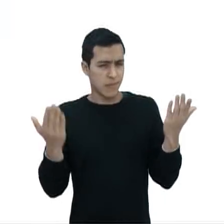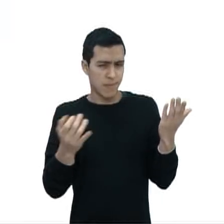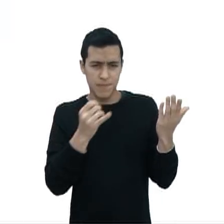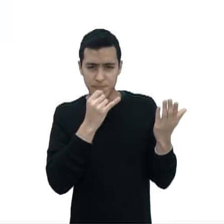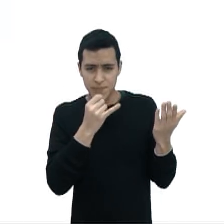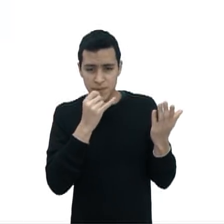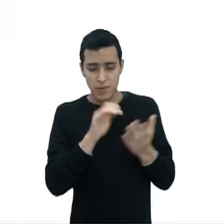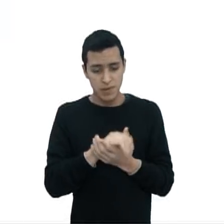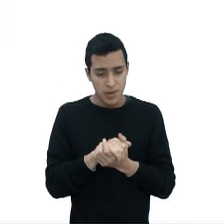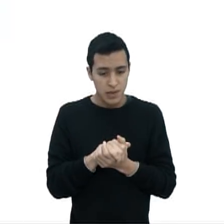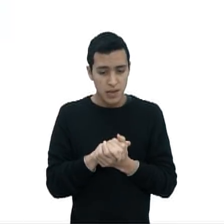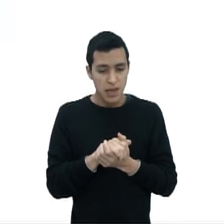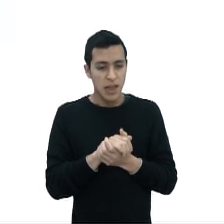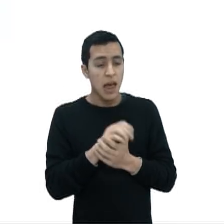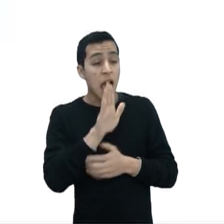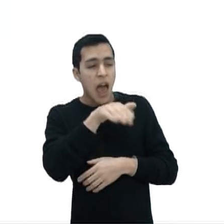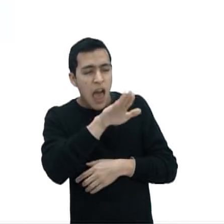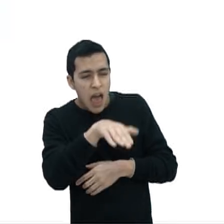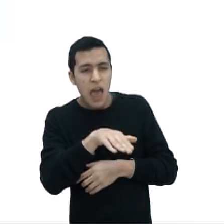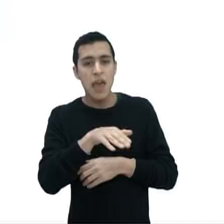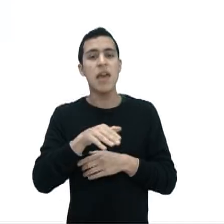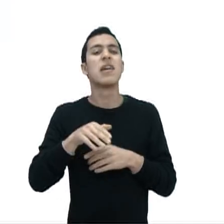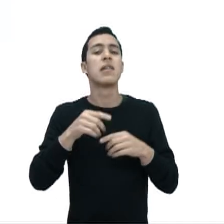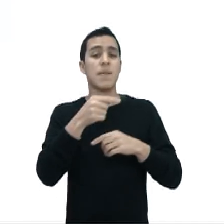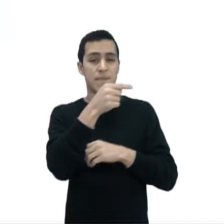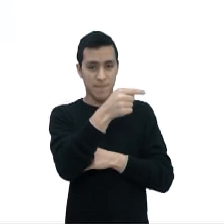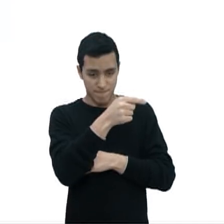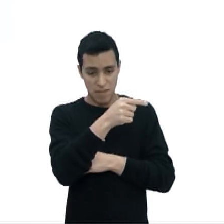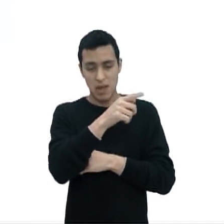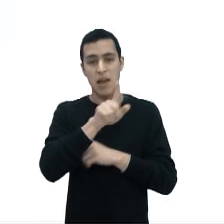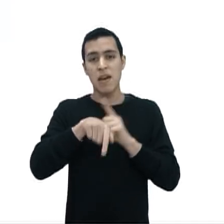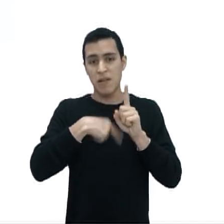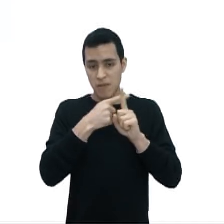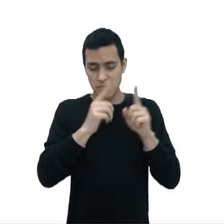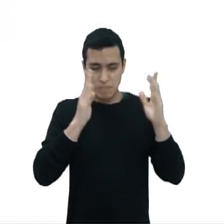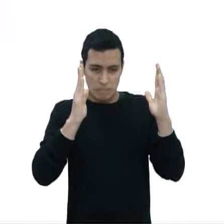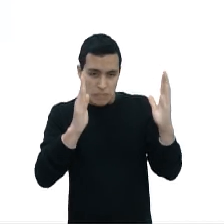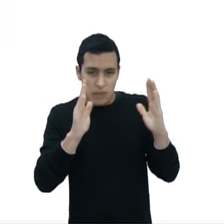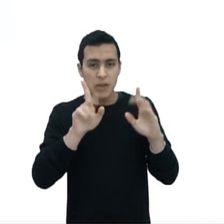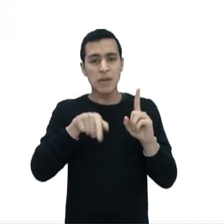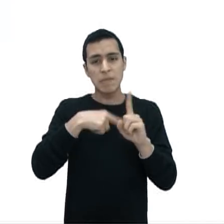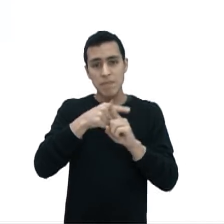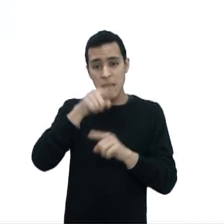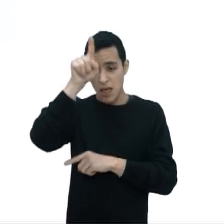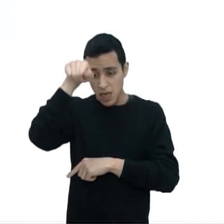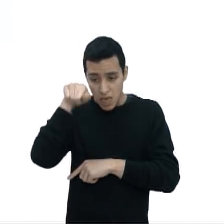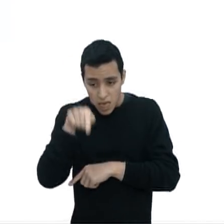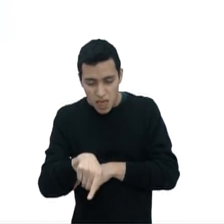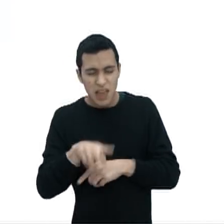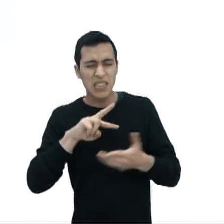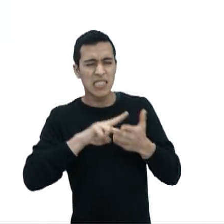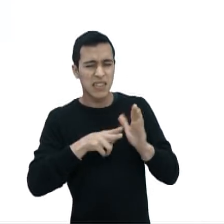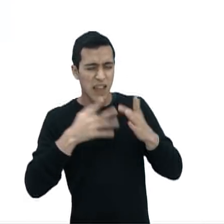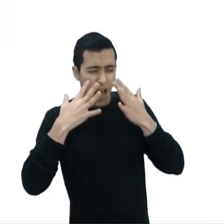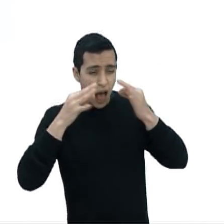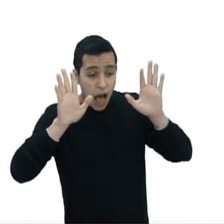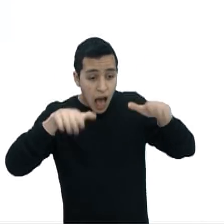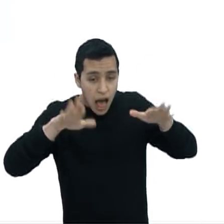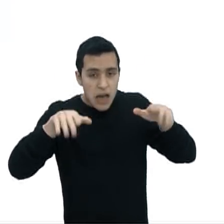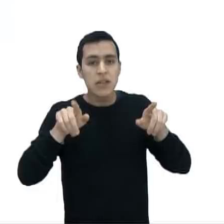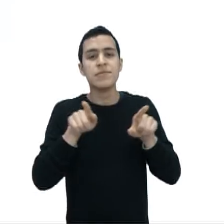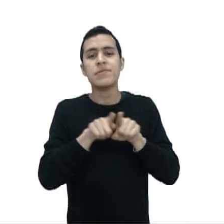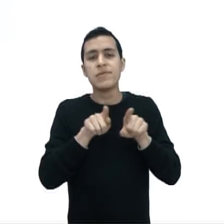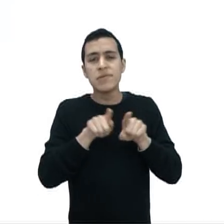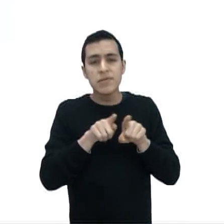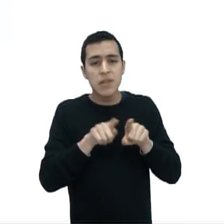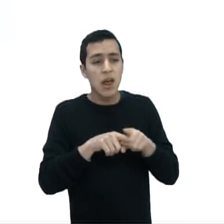exemplo, ei Juvencio, olha lá, parágrafo, travessão, né, ponto de exclamação, já que está chamando a atenção de alguém, tocando